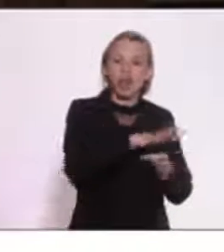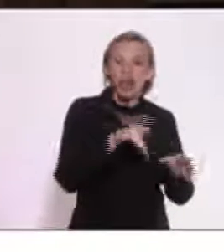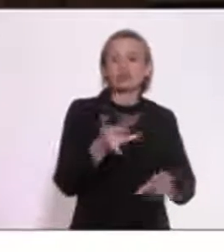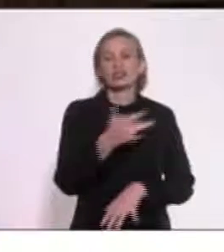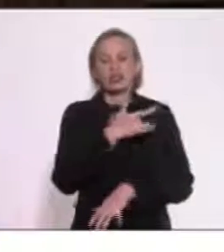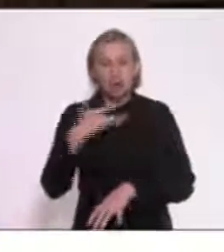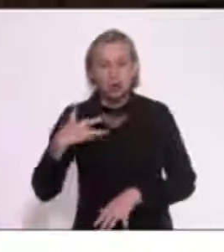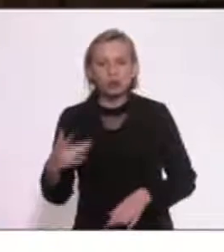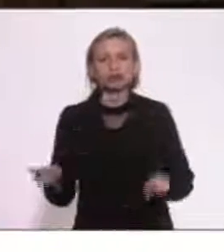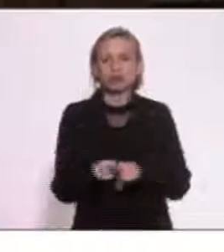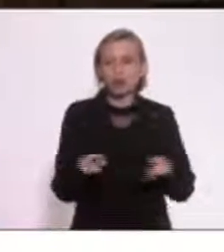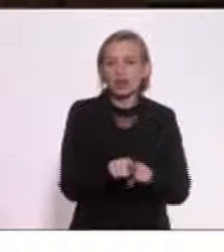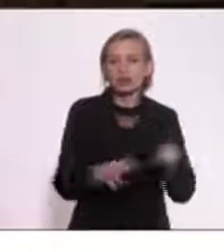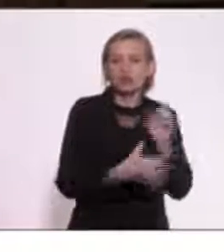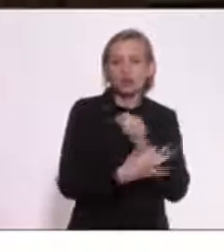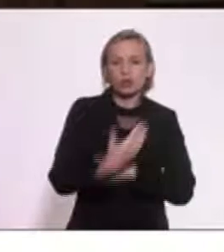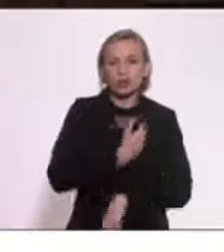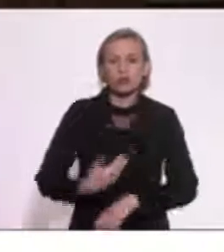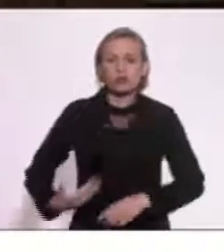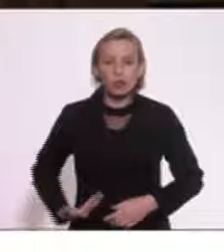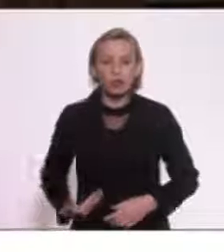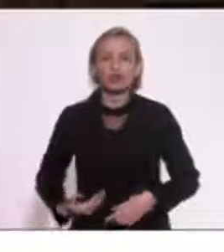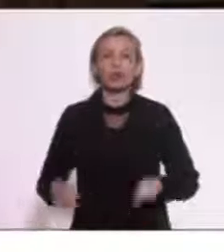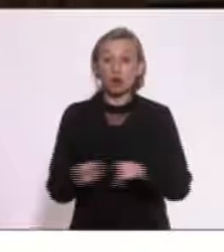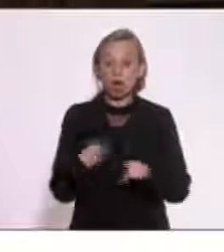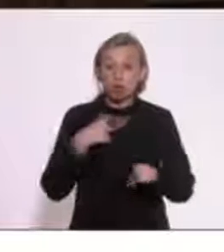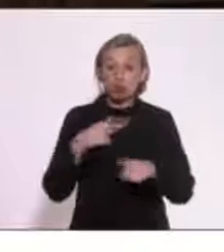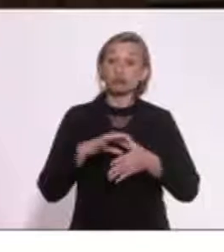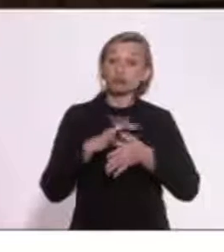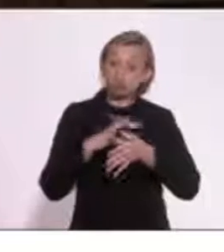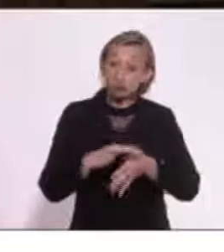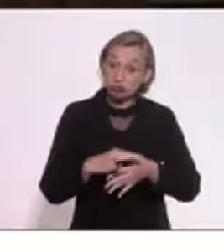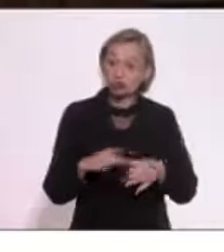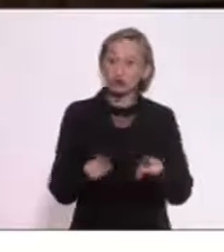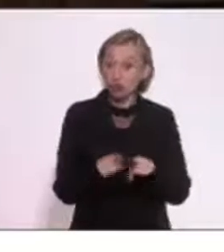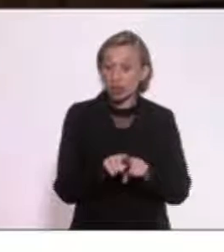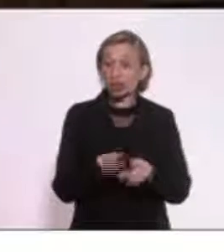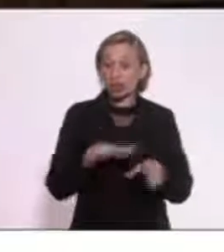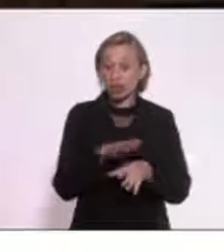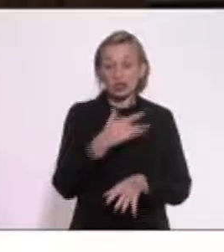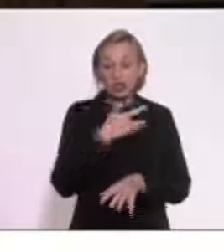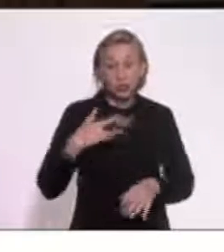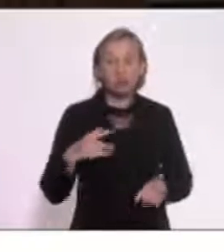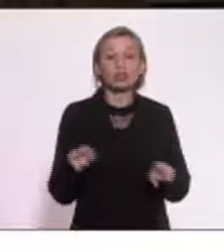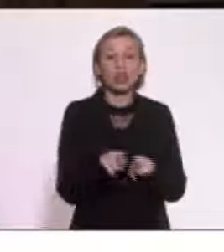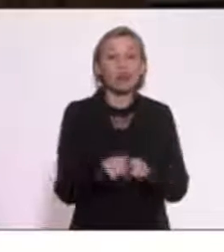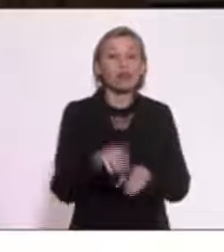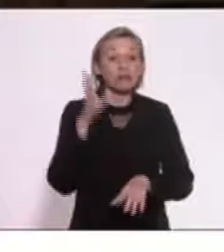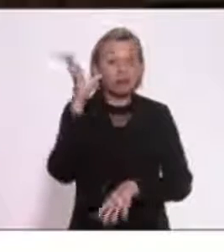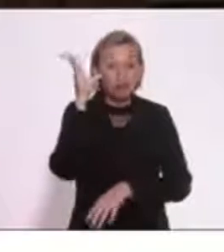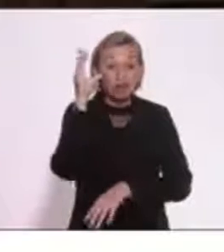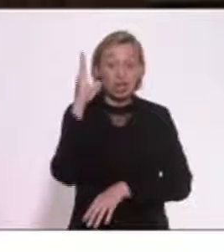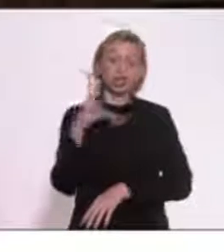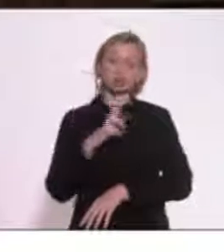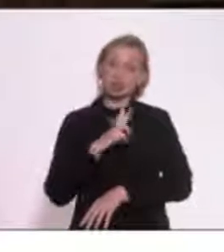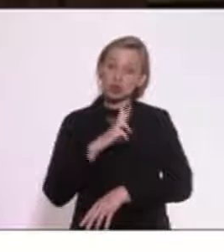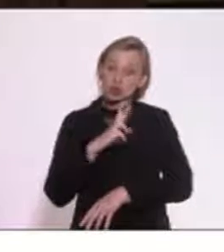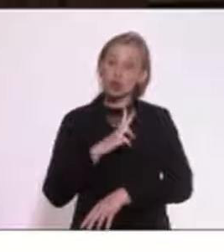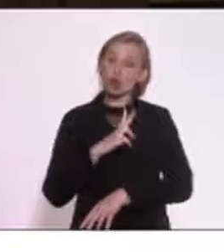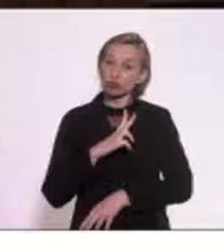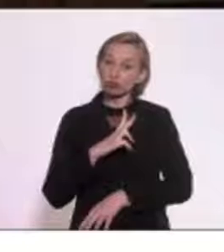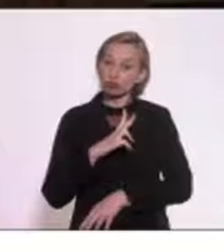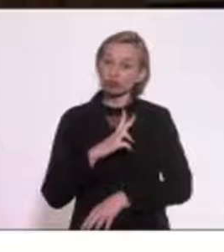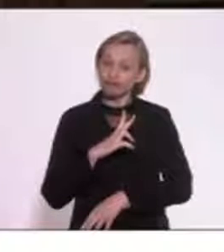saúde, porque presido a Comissão de Saúde, e da área da educação por interesse pessoal, da minha